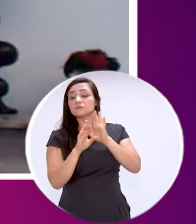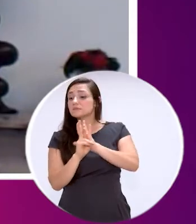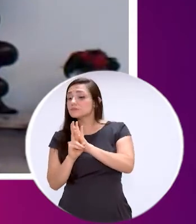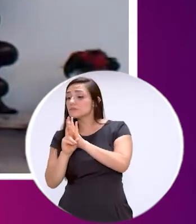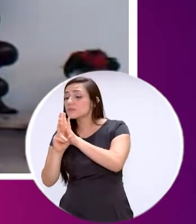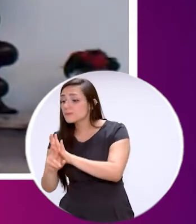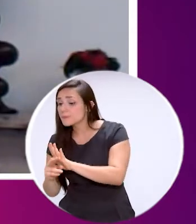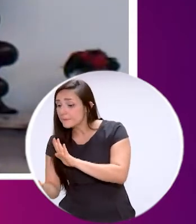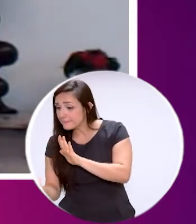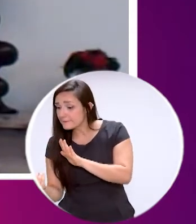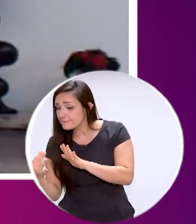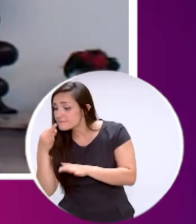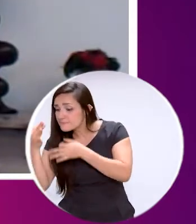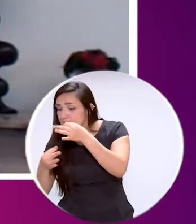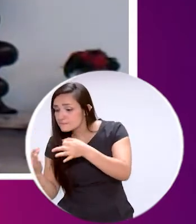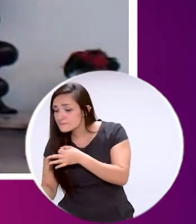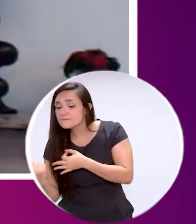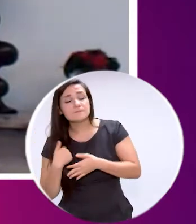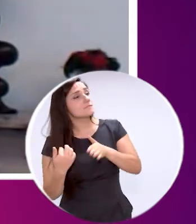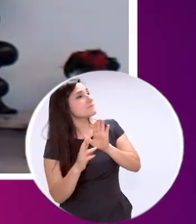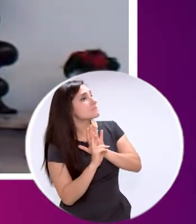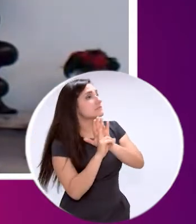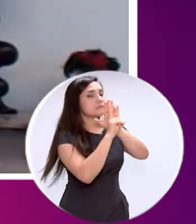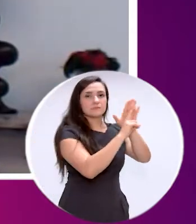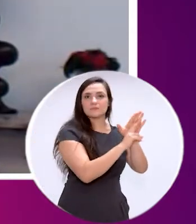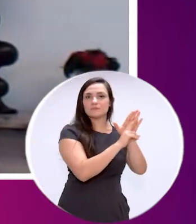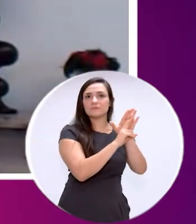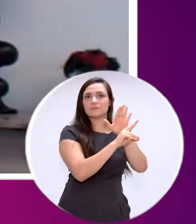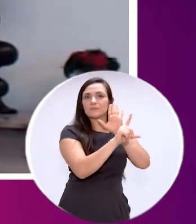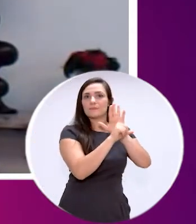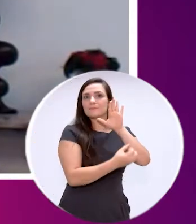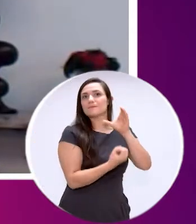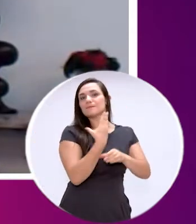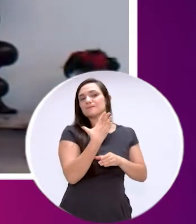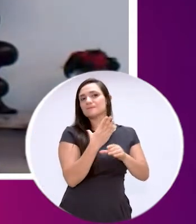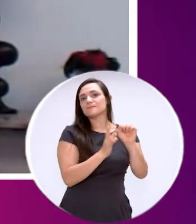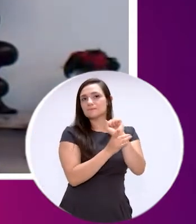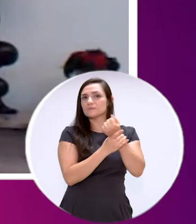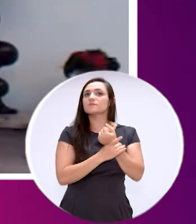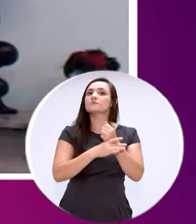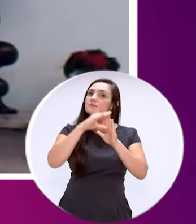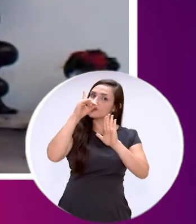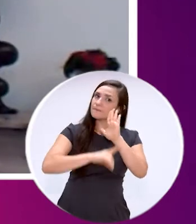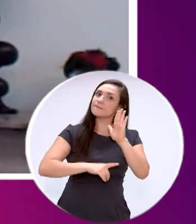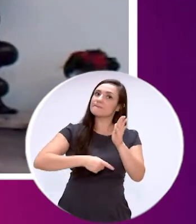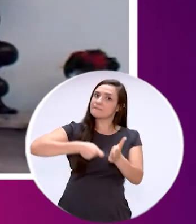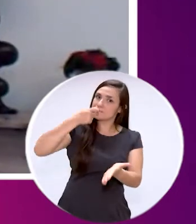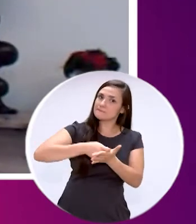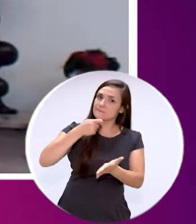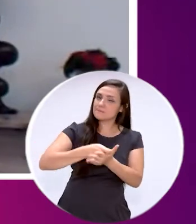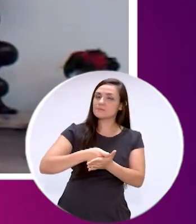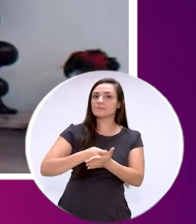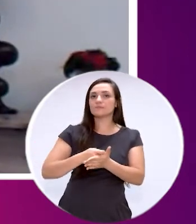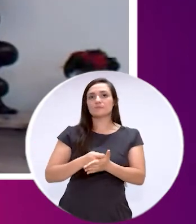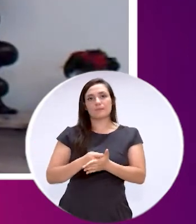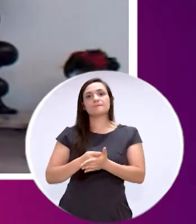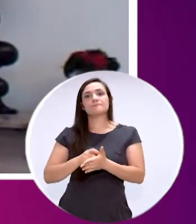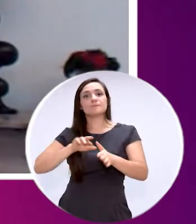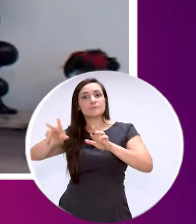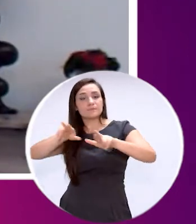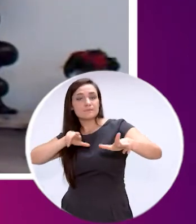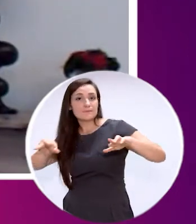onde são produzidas as legislações que nos asseguram direitos, obrigações, né,